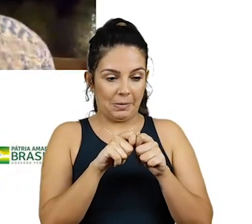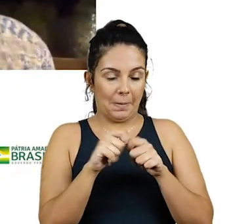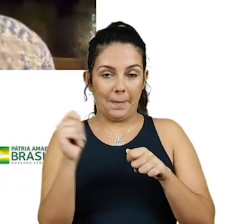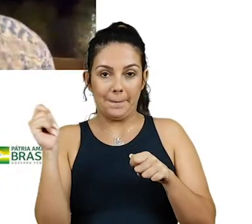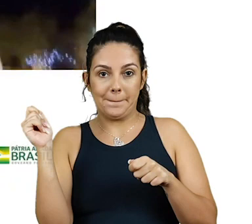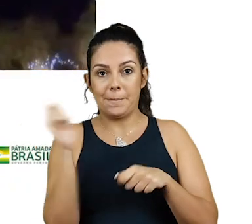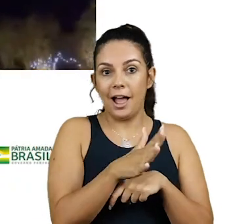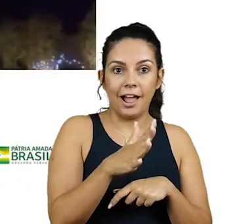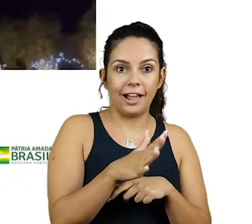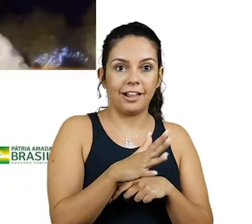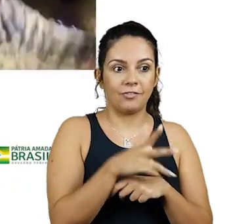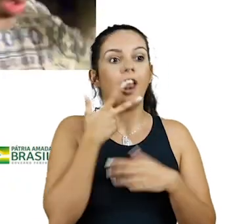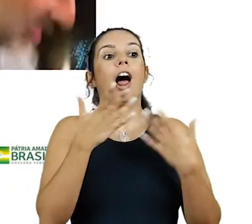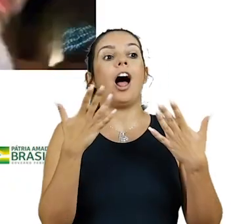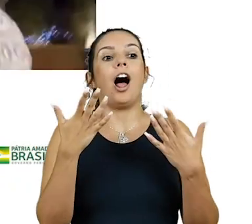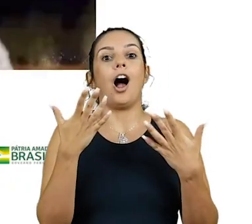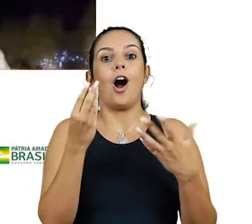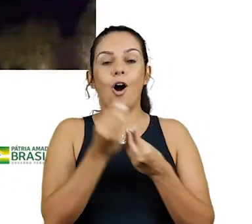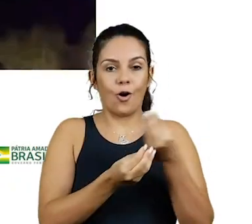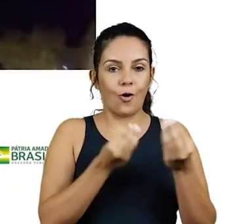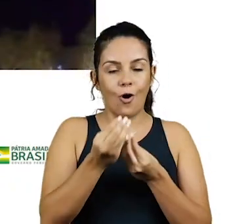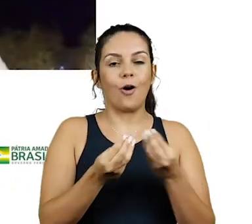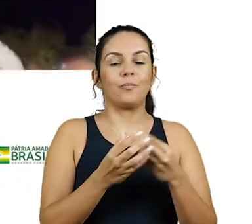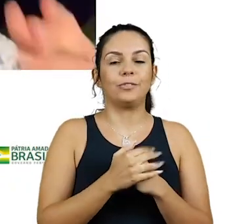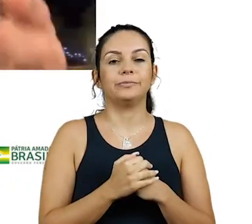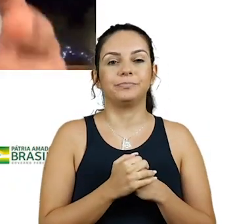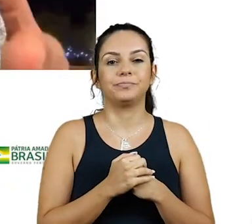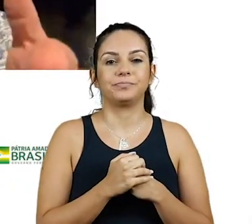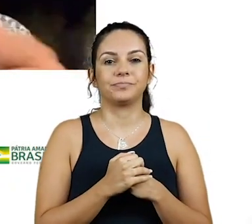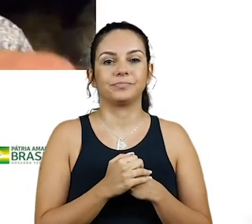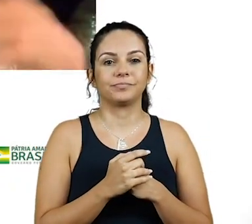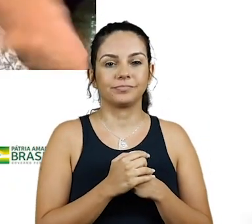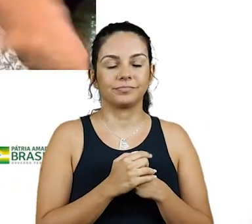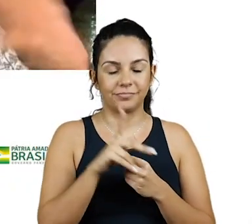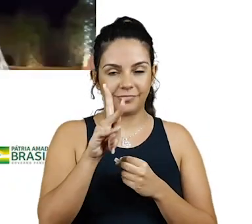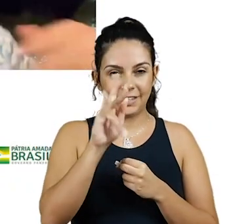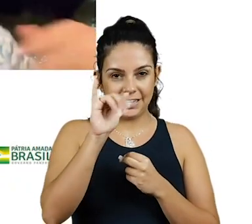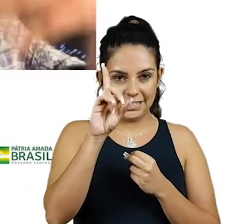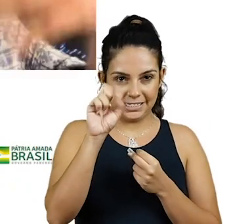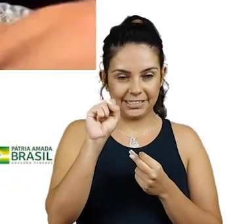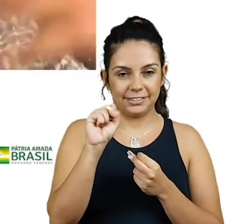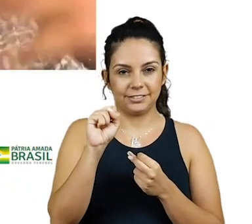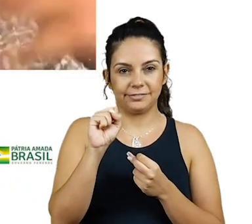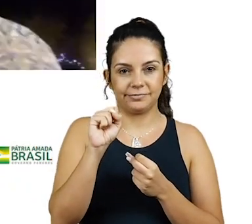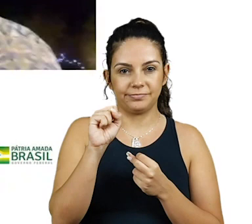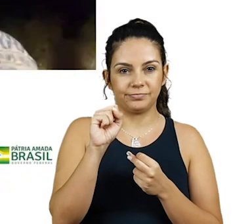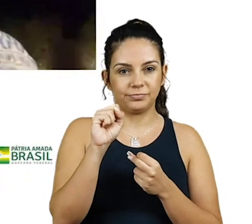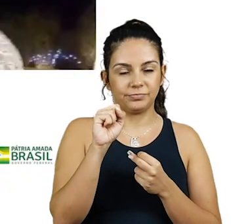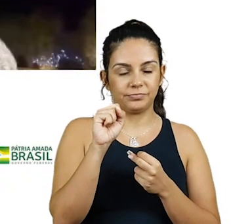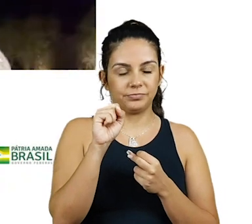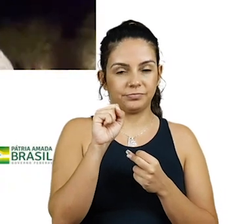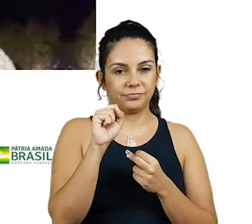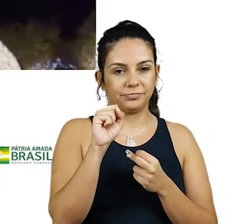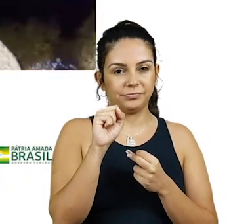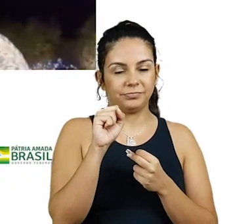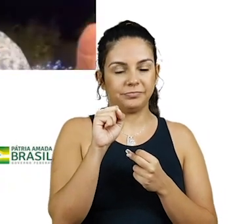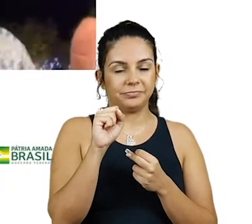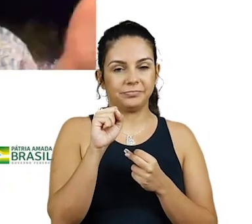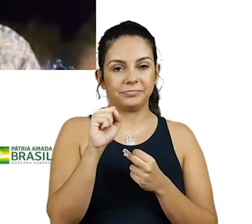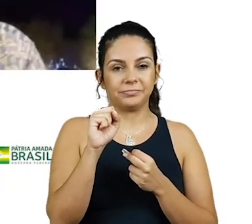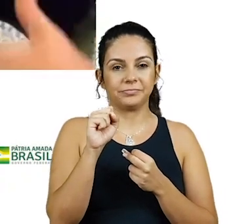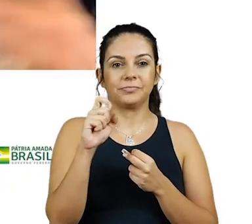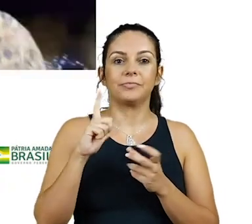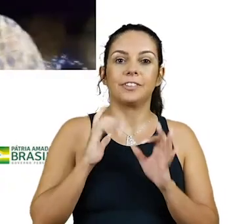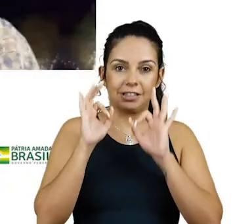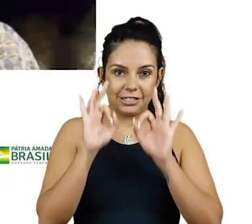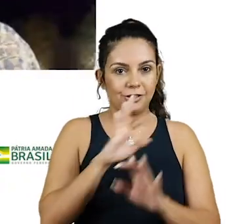pá, ela fala, uai, peraí, deixa eu ler de novo, né? Esse do Kids, não vamos dar spoiler aqui, mas